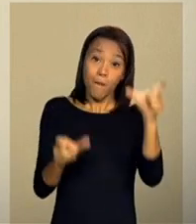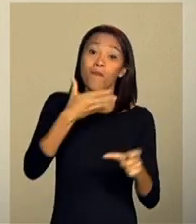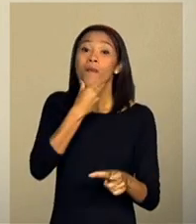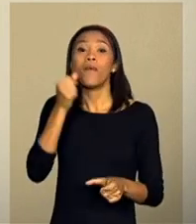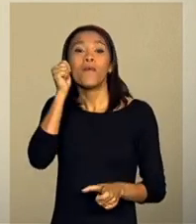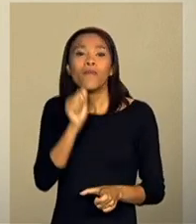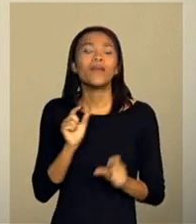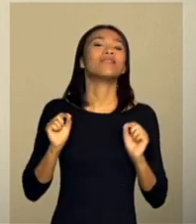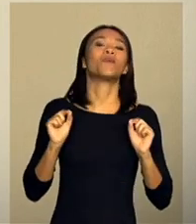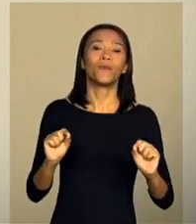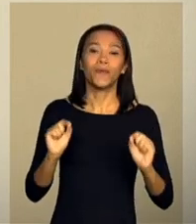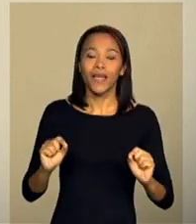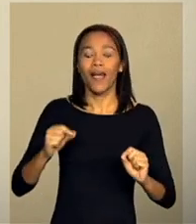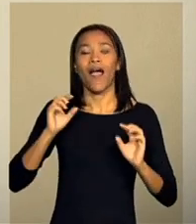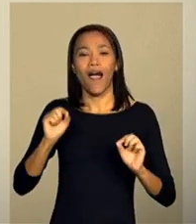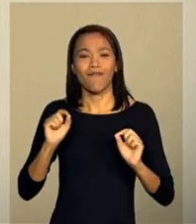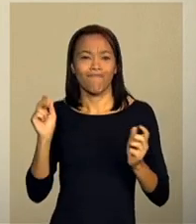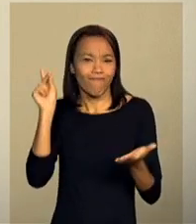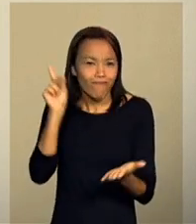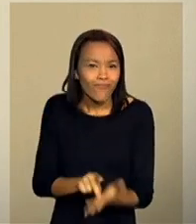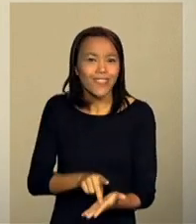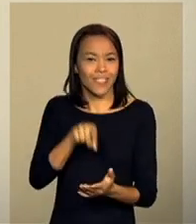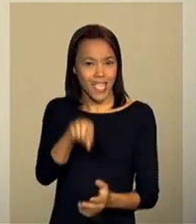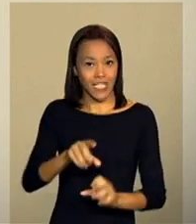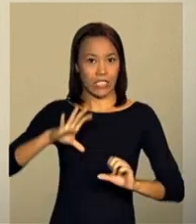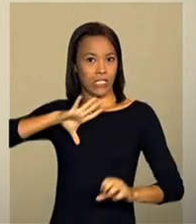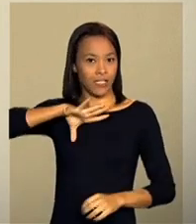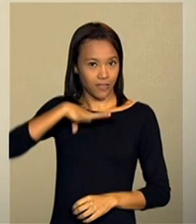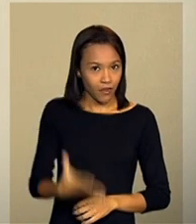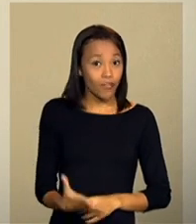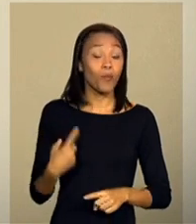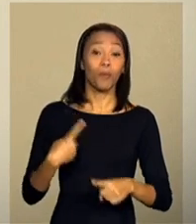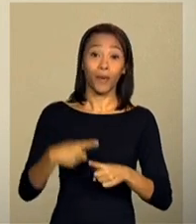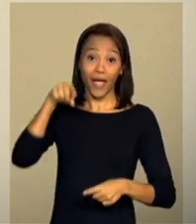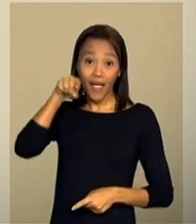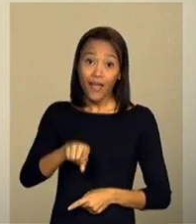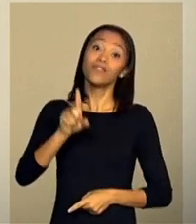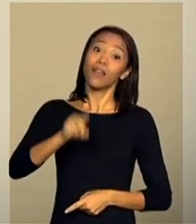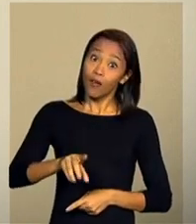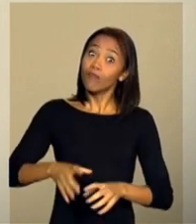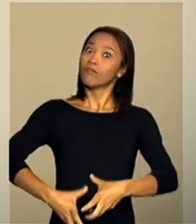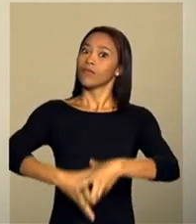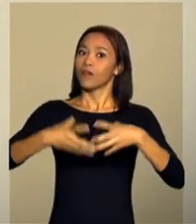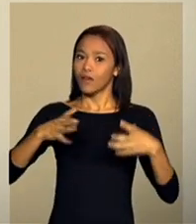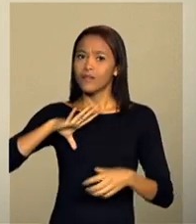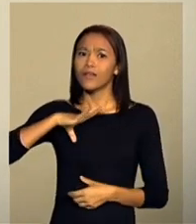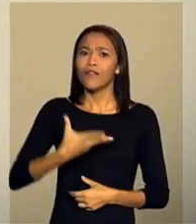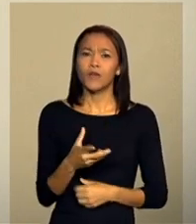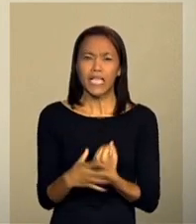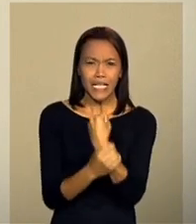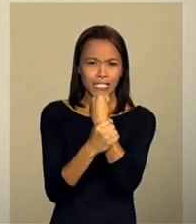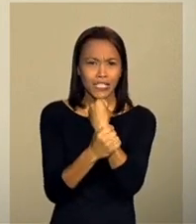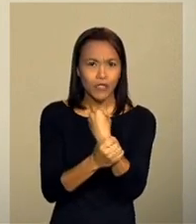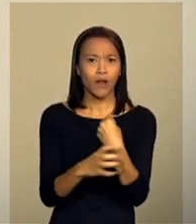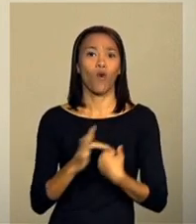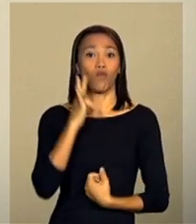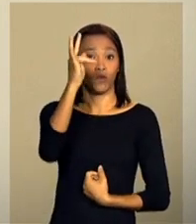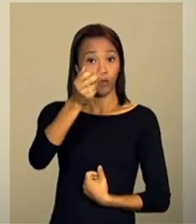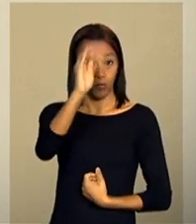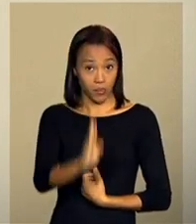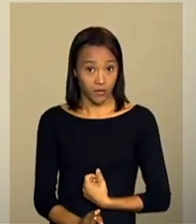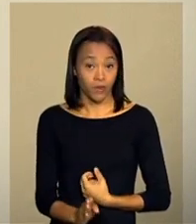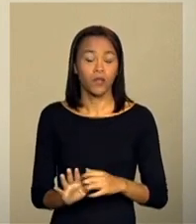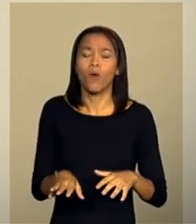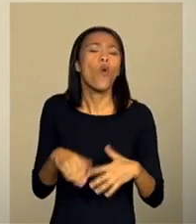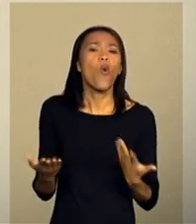prefeitas a realizarem este Grande Desafio porque esse é o grande desafio que ass segura futuro para o Brasil